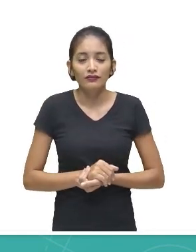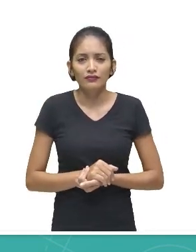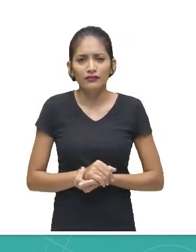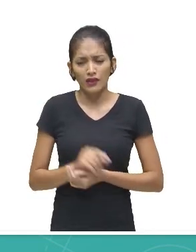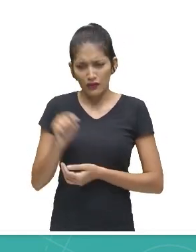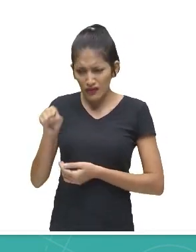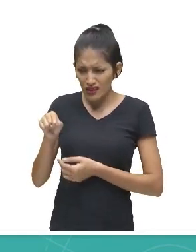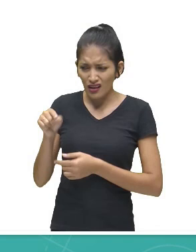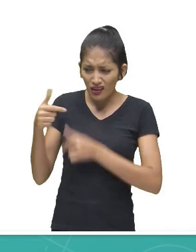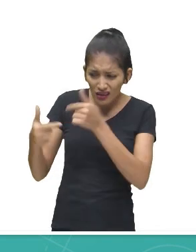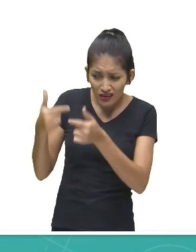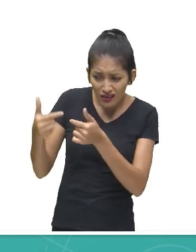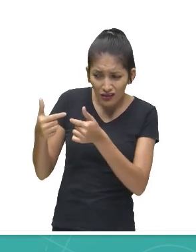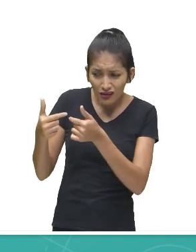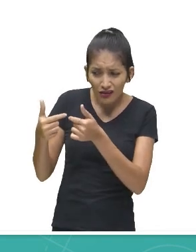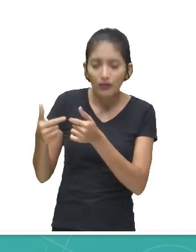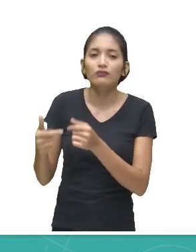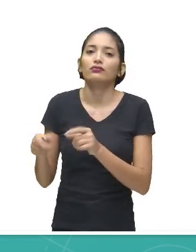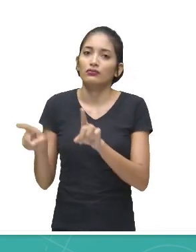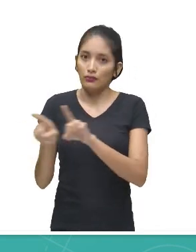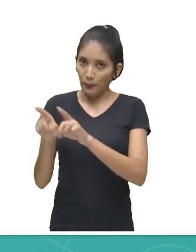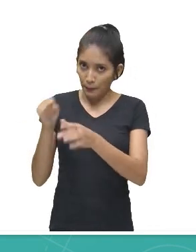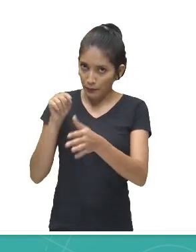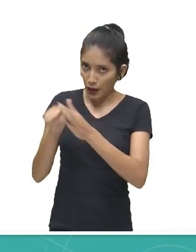Você trabalha? Outra pergunta.